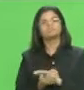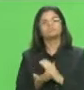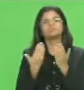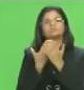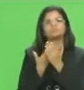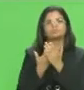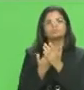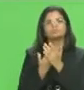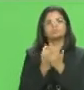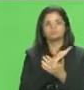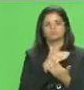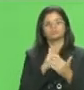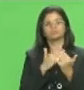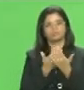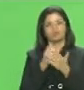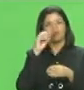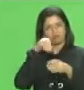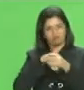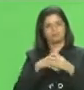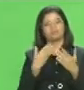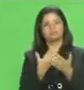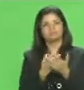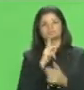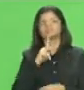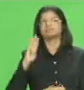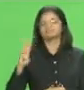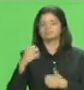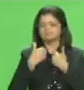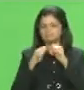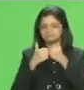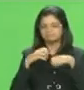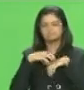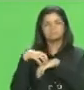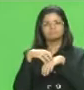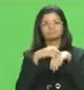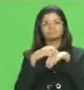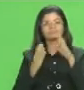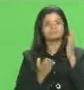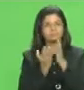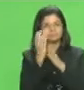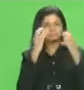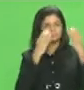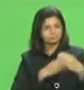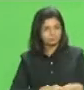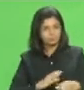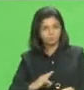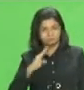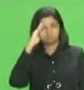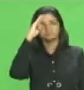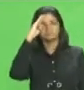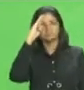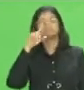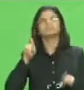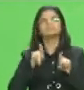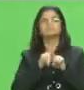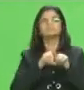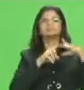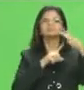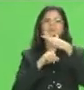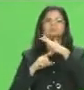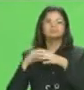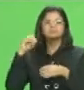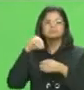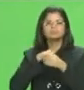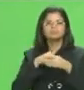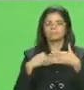estudei em escola pública, eu andei de ônibus. Passei no concurso para a saída do Exército e para a do Exército, eu estava debaixo de um poste